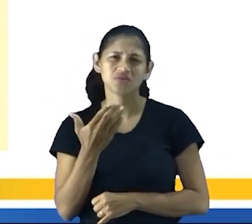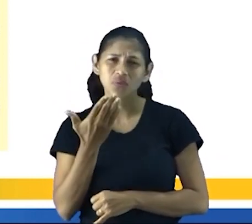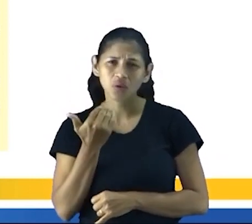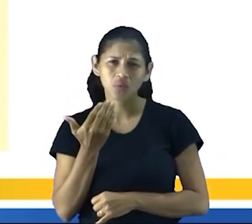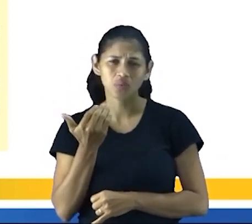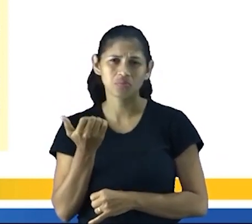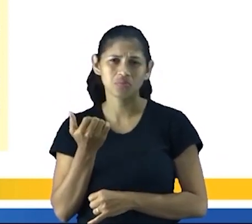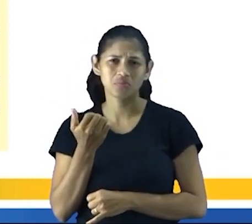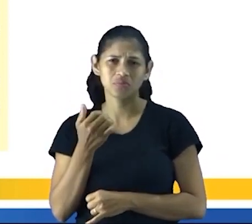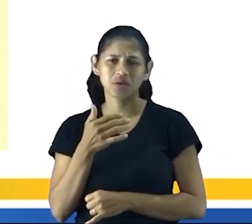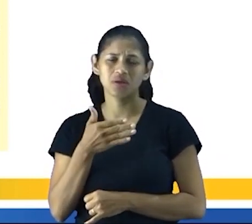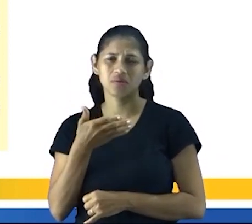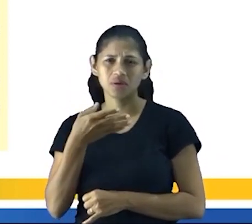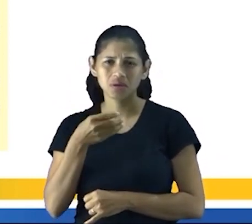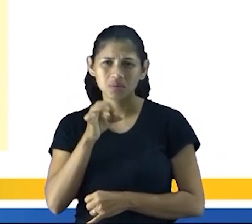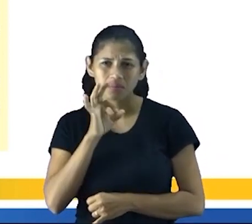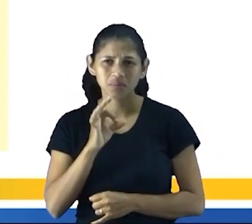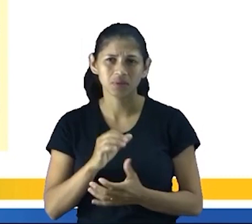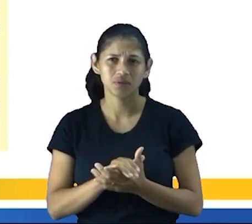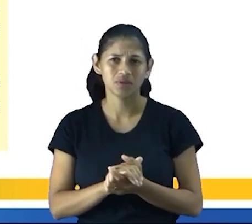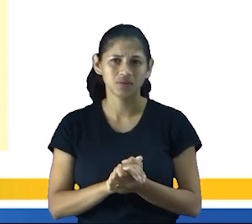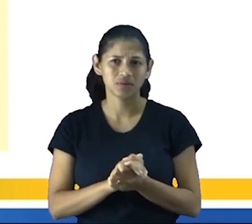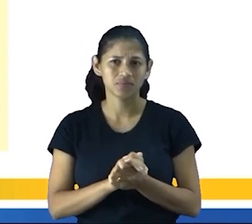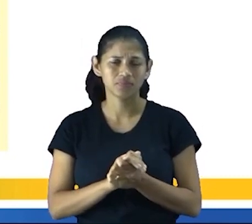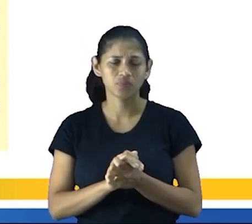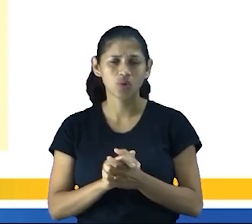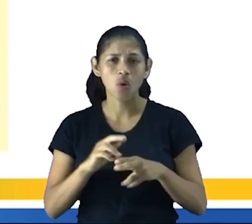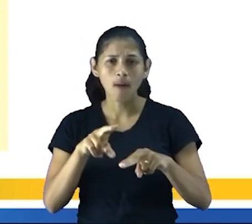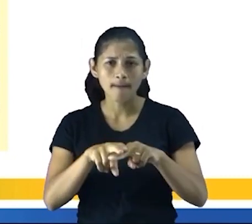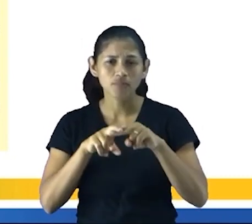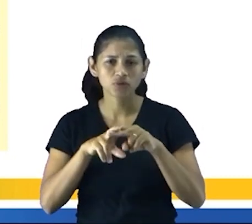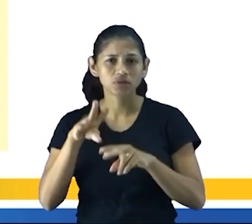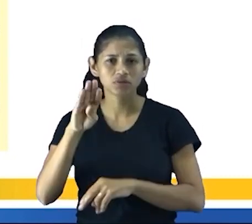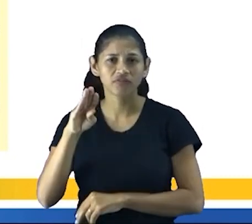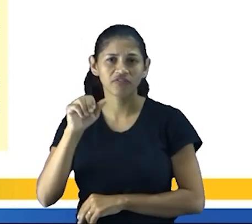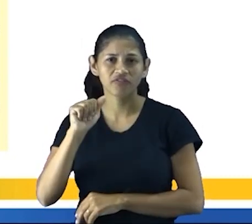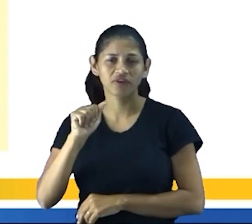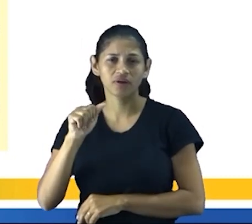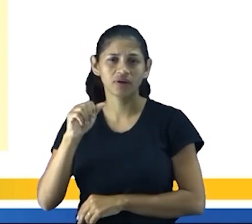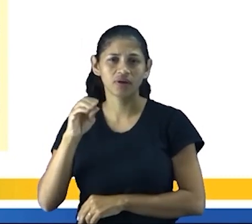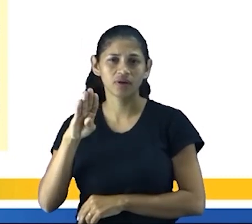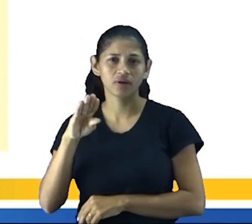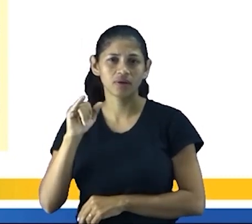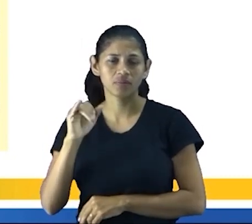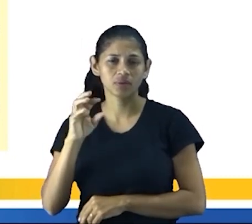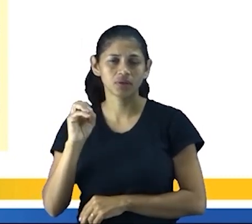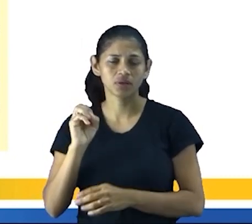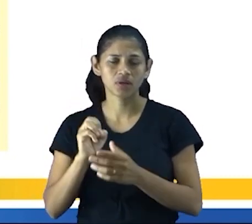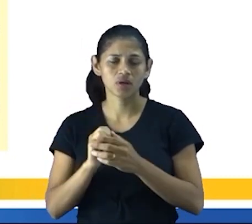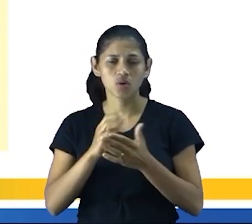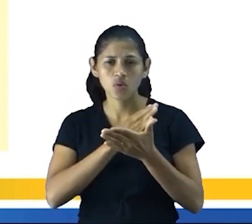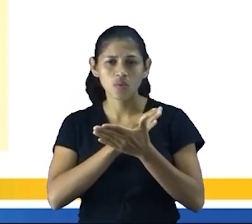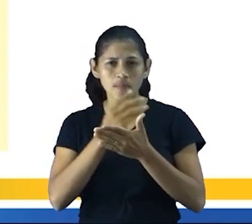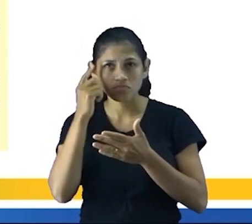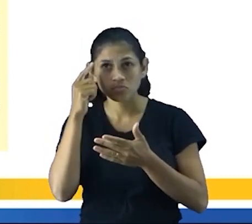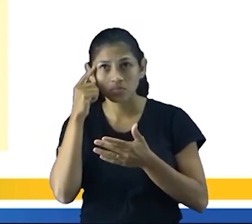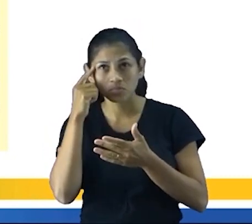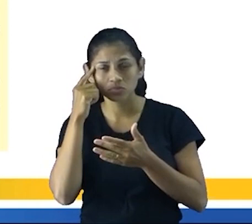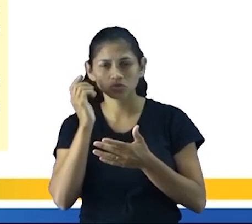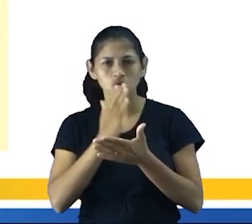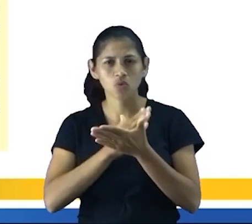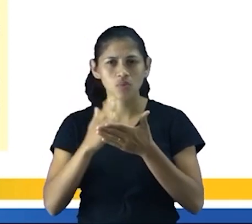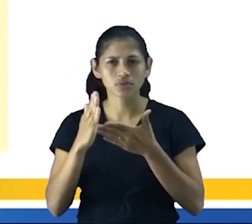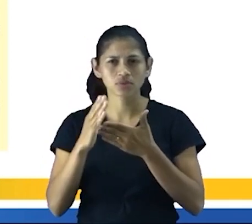dificultavam-lhe a comida e a bebida. Por isso, Fabiano imaginara que ela estivesse com um princípio de